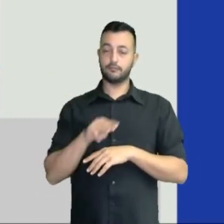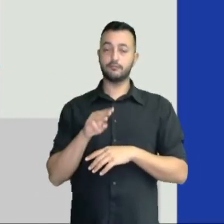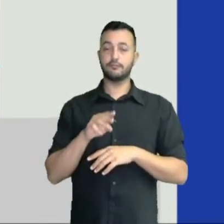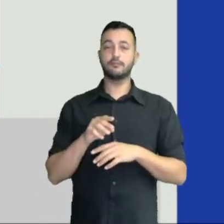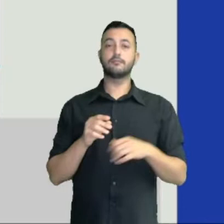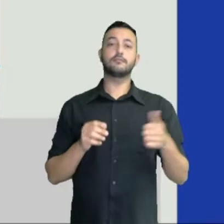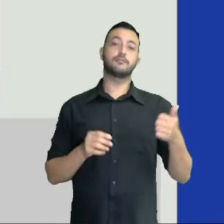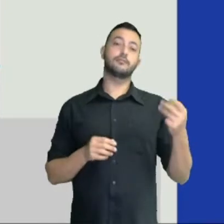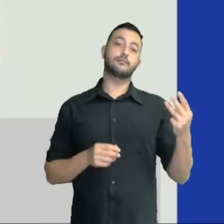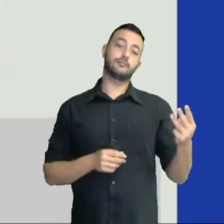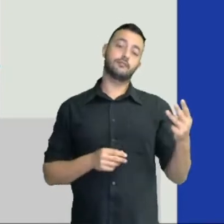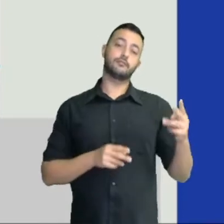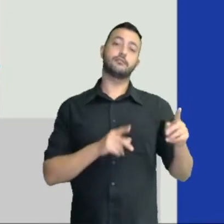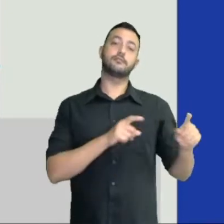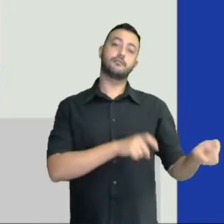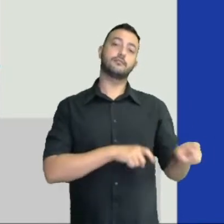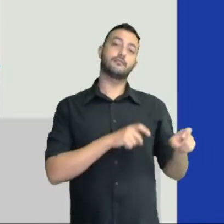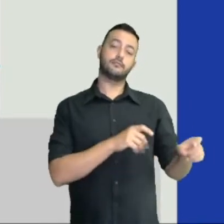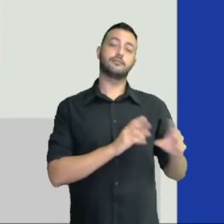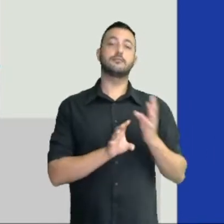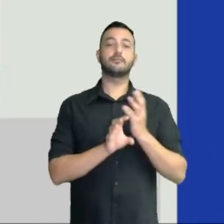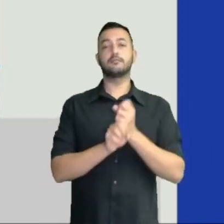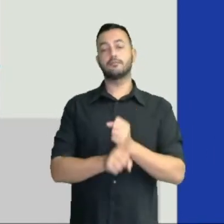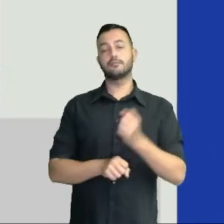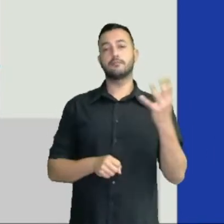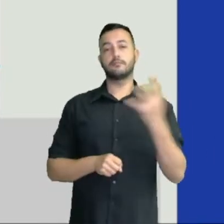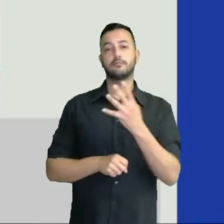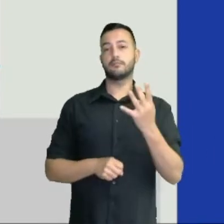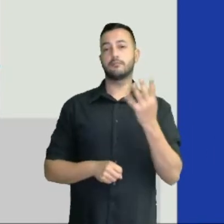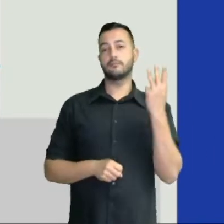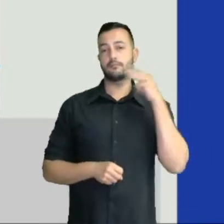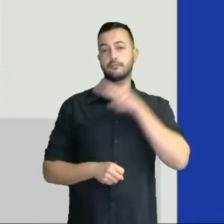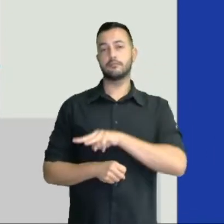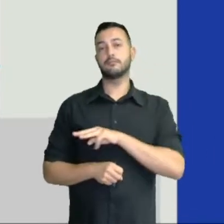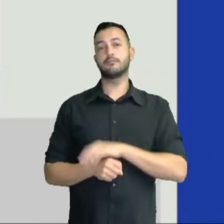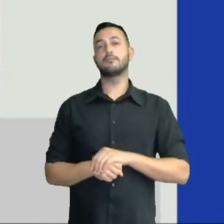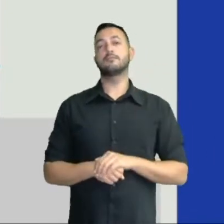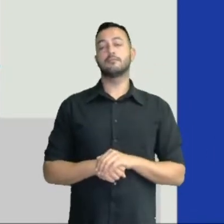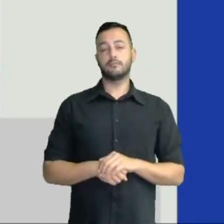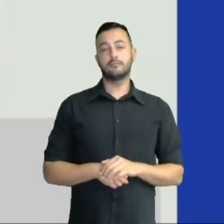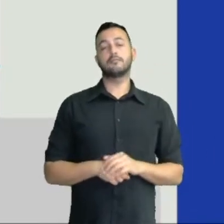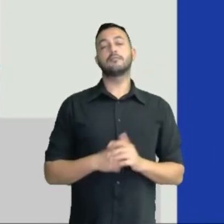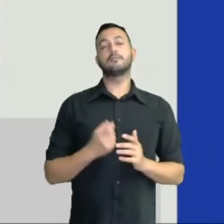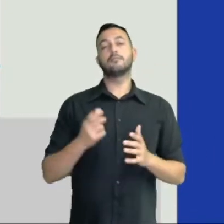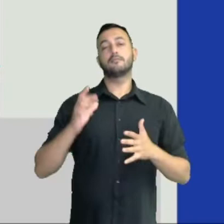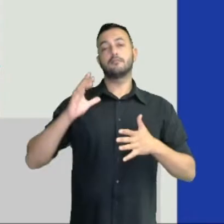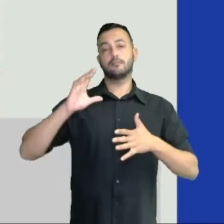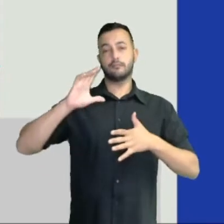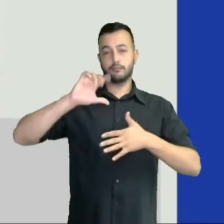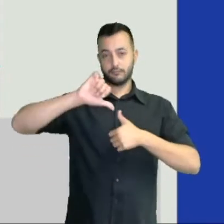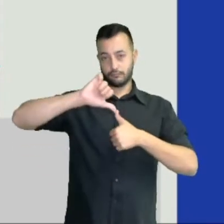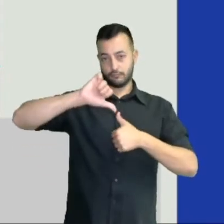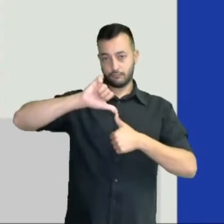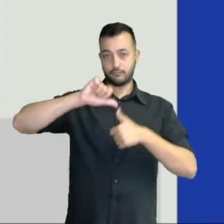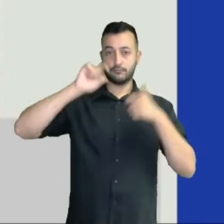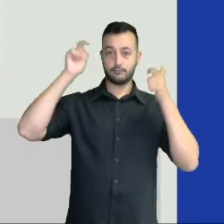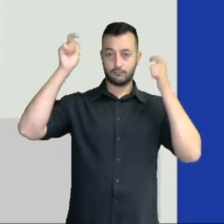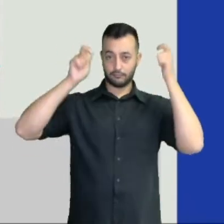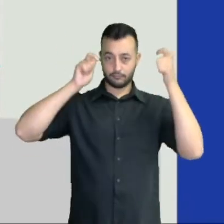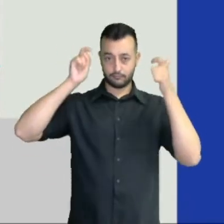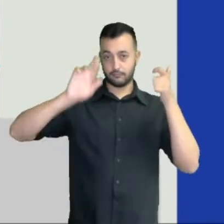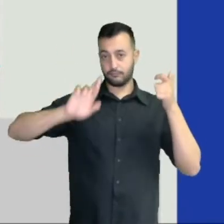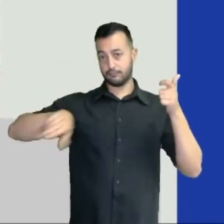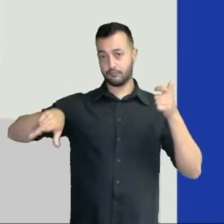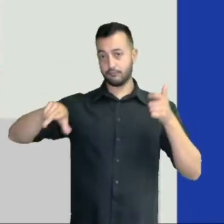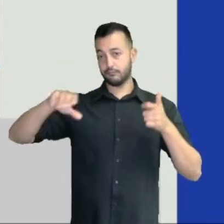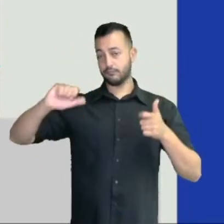população rural, que são um total de 44 milhões. Na América Central, em México, com exceção do Caribe, que já foi visto antes,